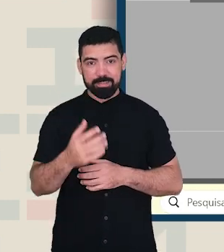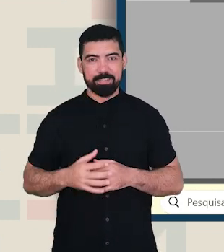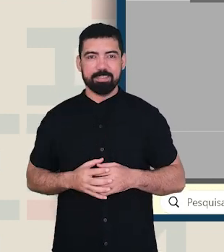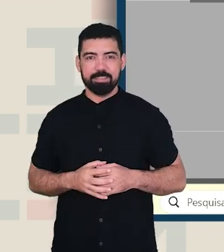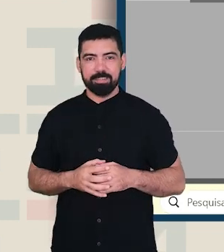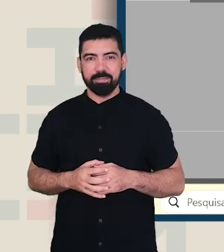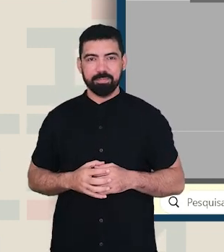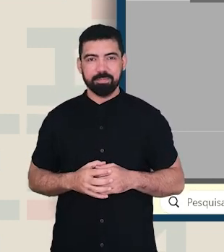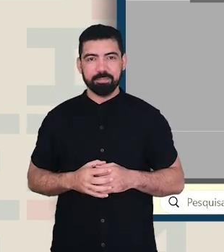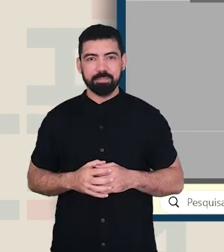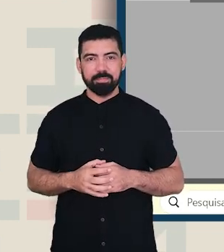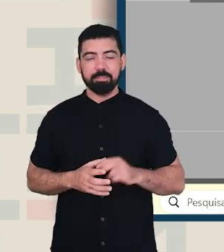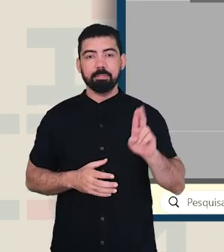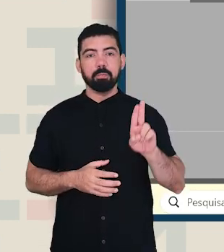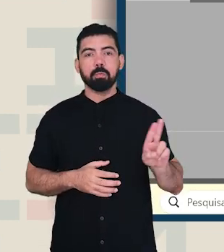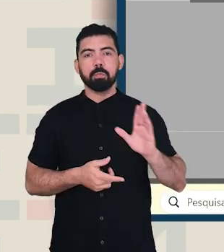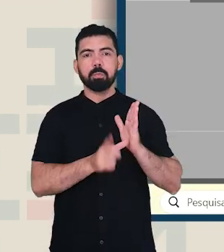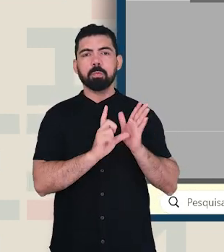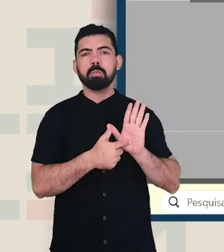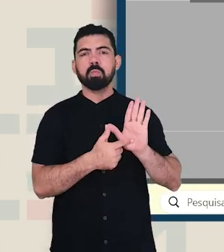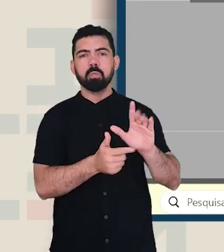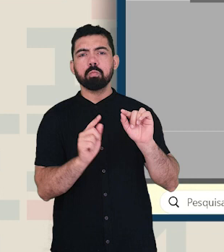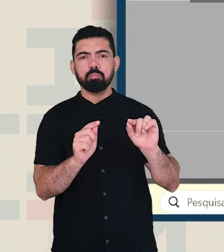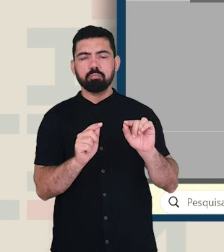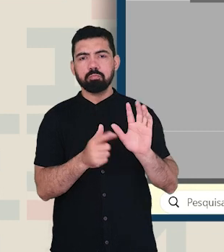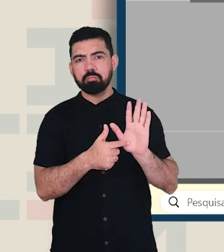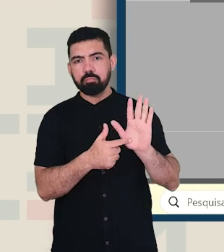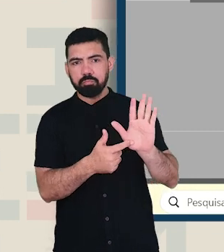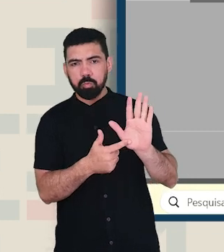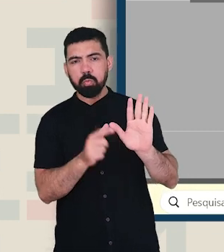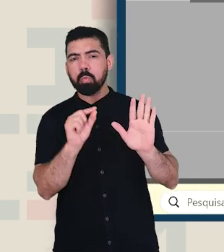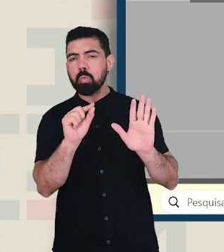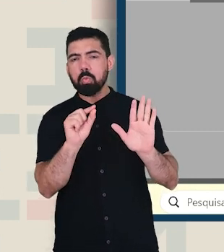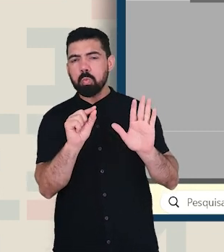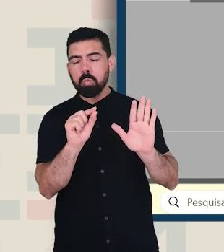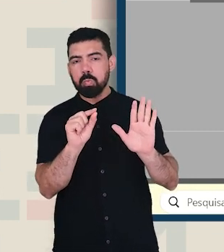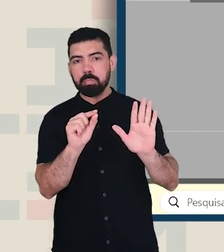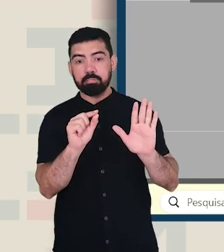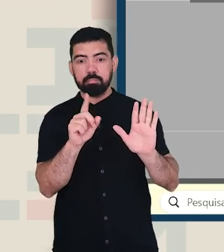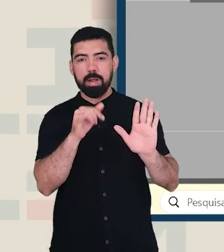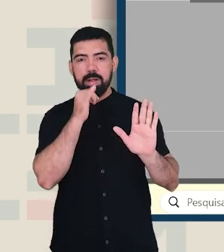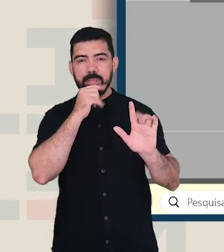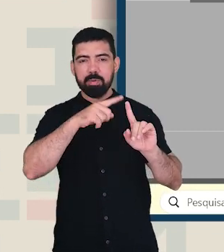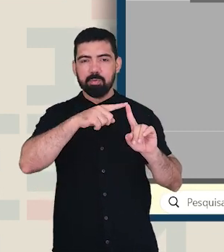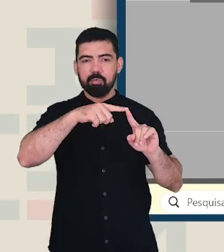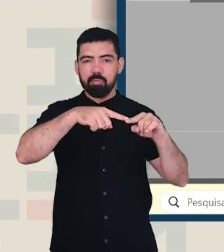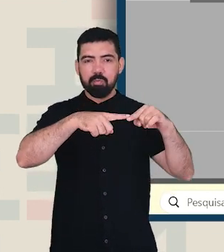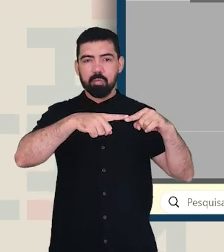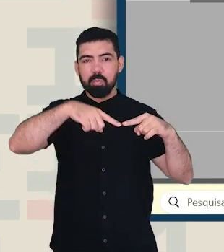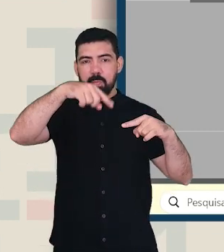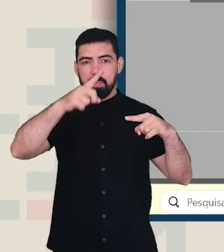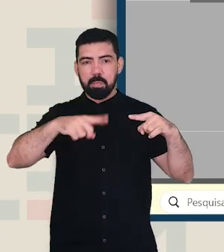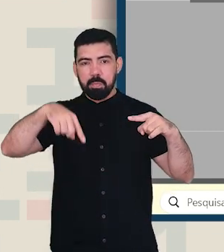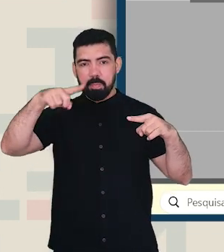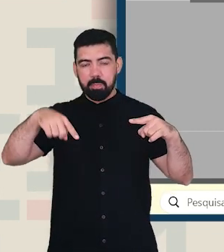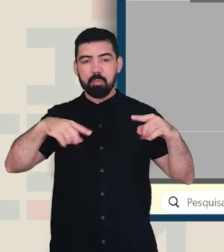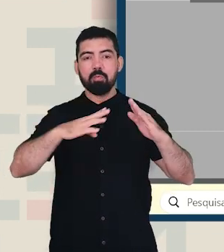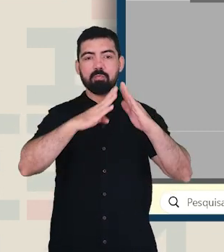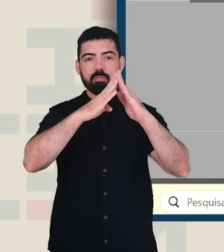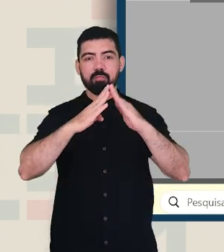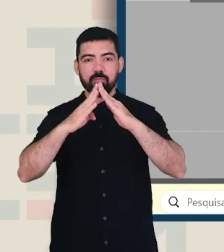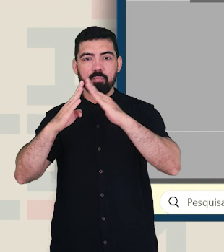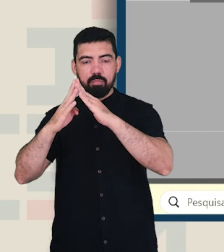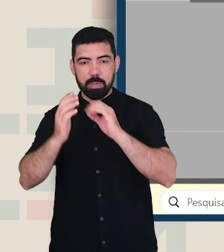eu utilizava para mostrar, para apresentar um pouco o que é uma onda quadrada, o que é uma onda senoidal, o que é